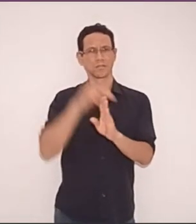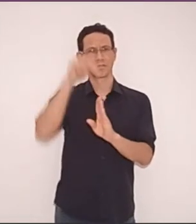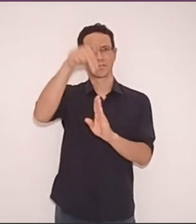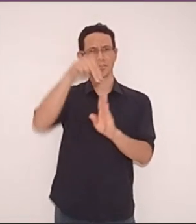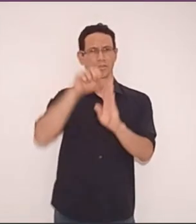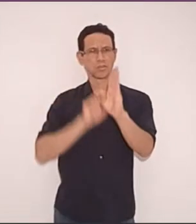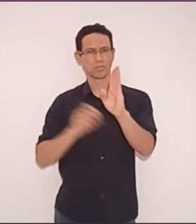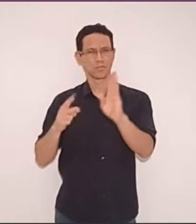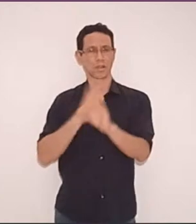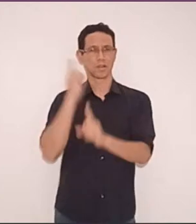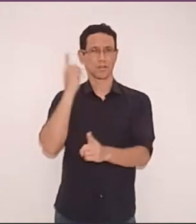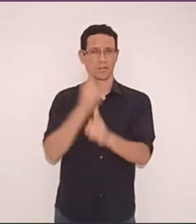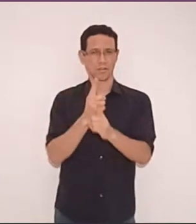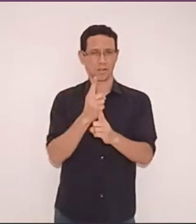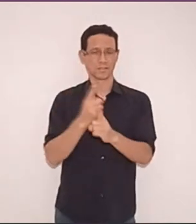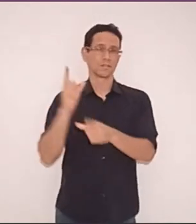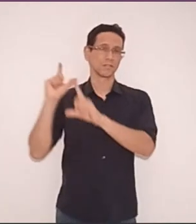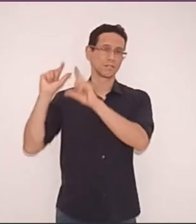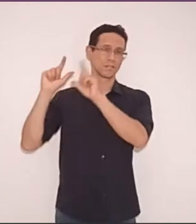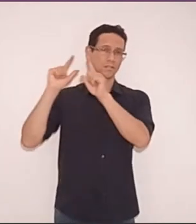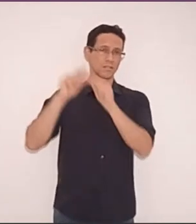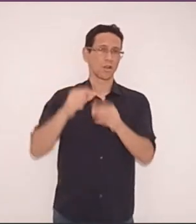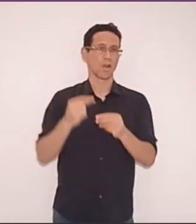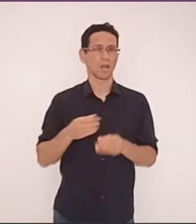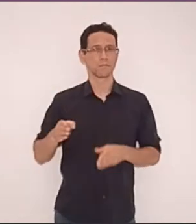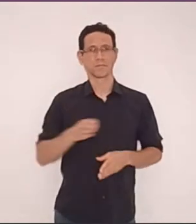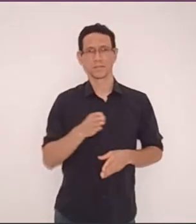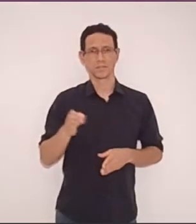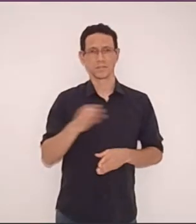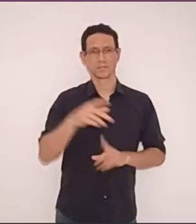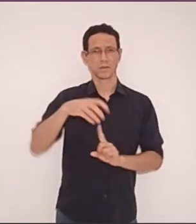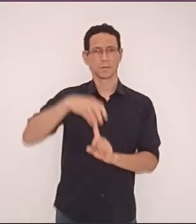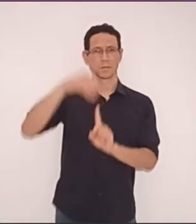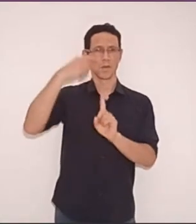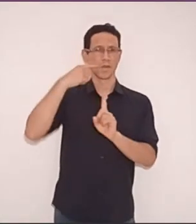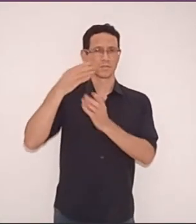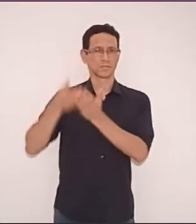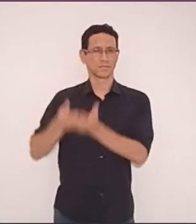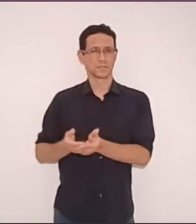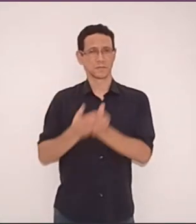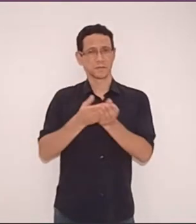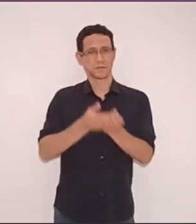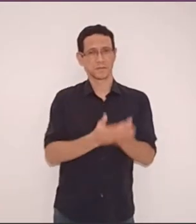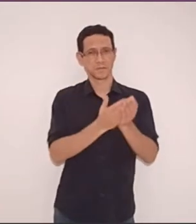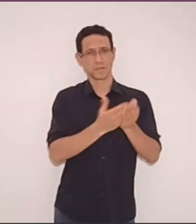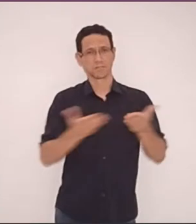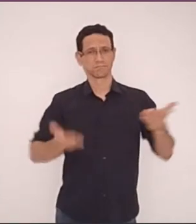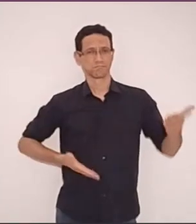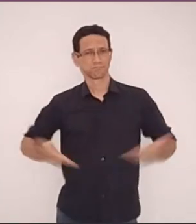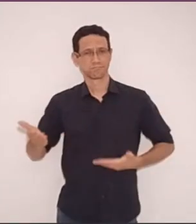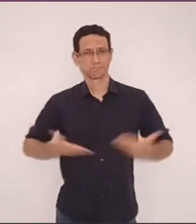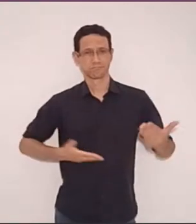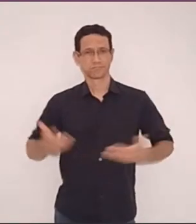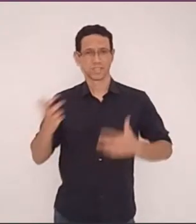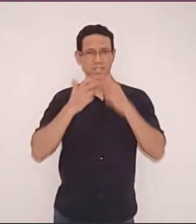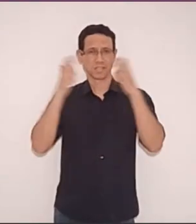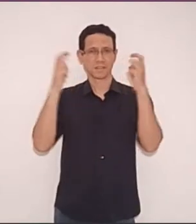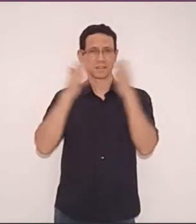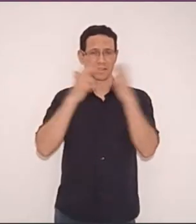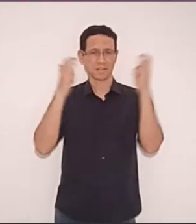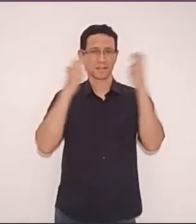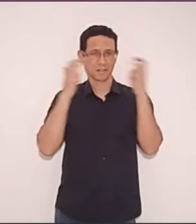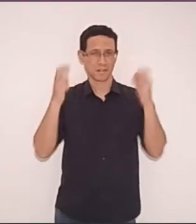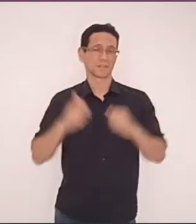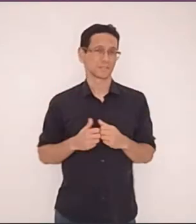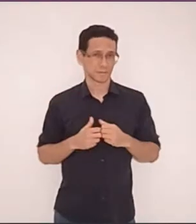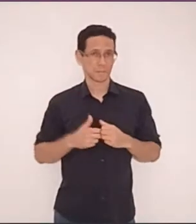sensualidade Me guiou para a trilha do posse navios Negreiros gêmeo dos tormentos eu ouço e